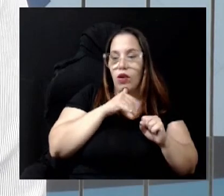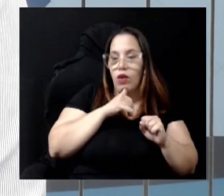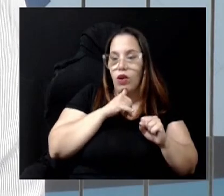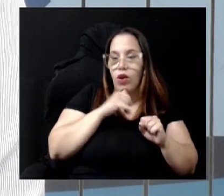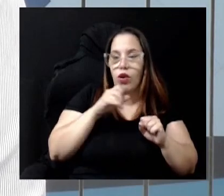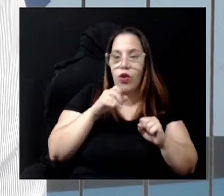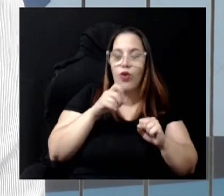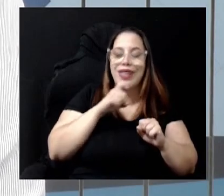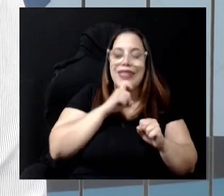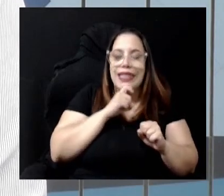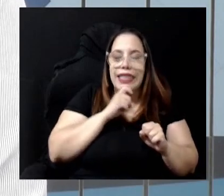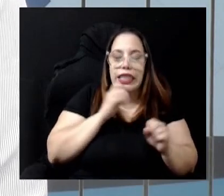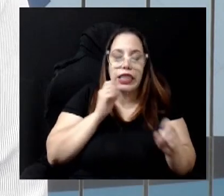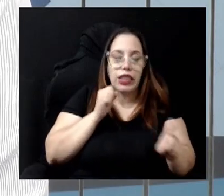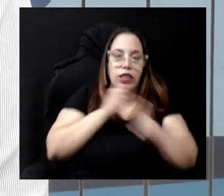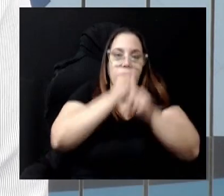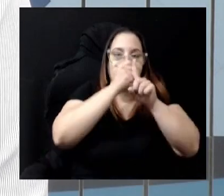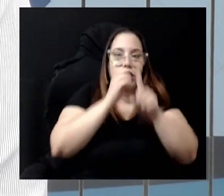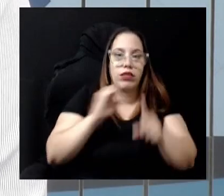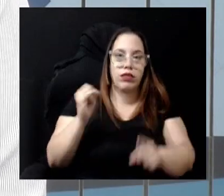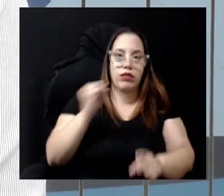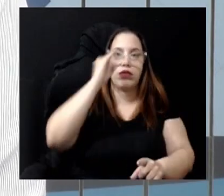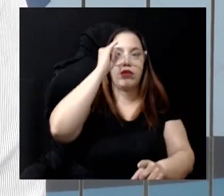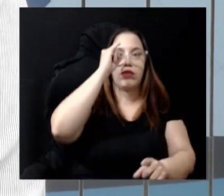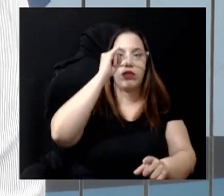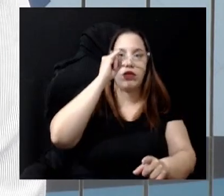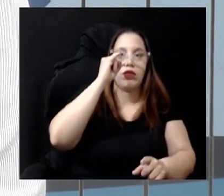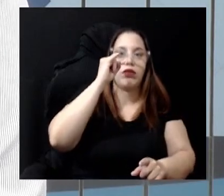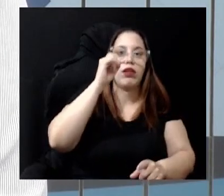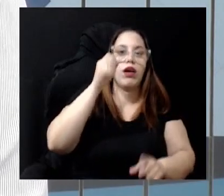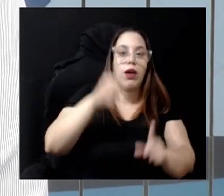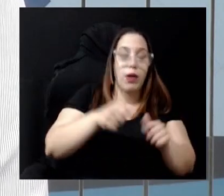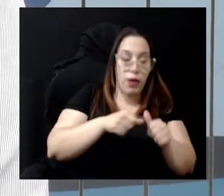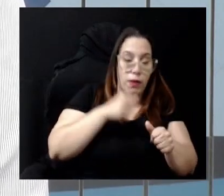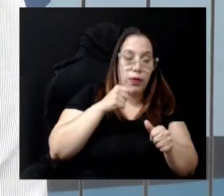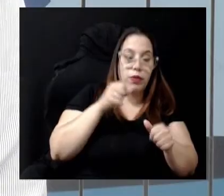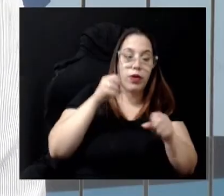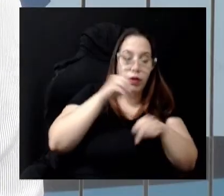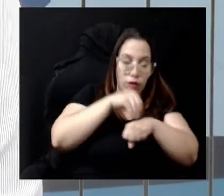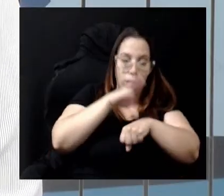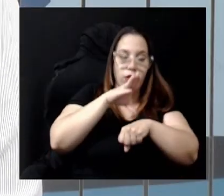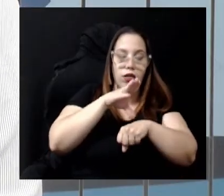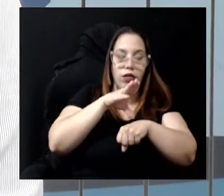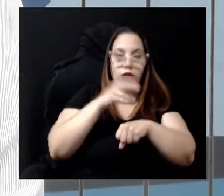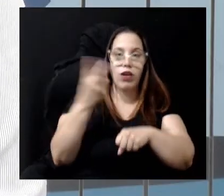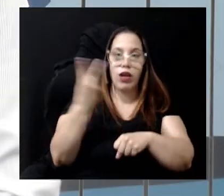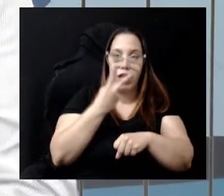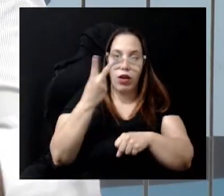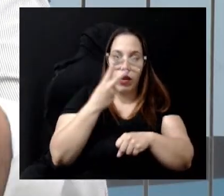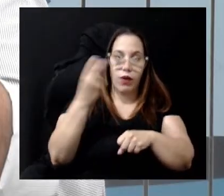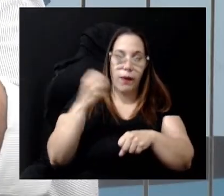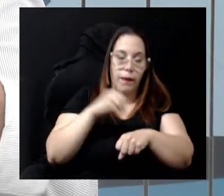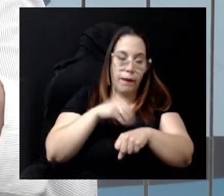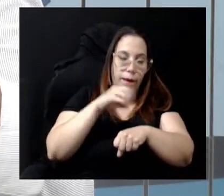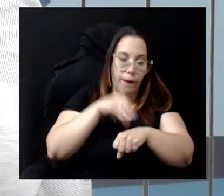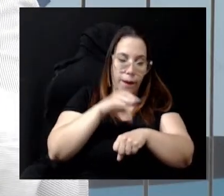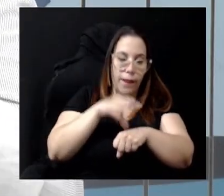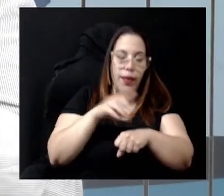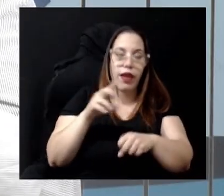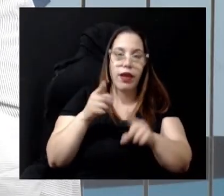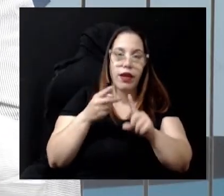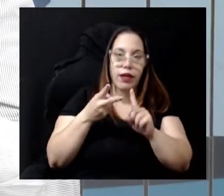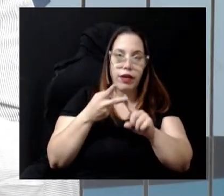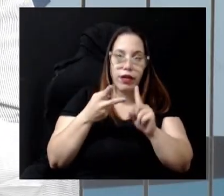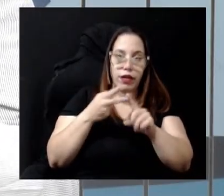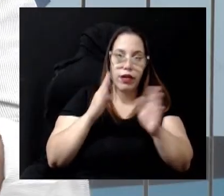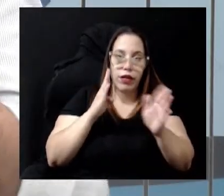impacto importante na conta de energia elétrica. Essa é a primeira grande dica. Talvez a segunda maior grande dica é o período